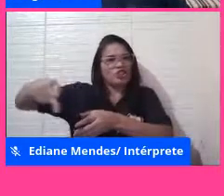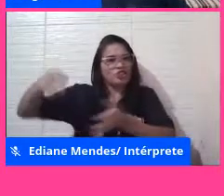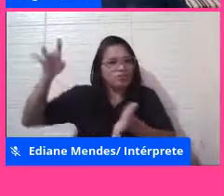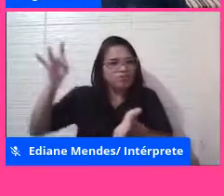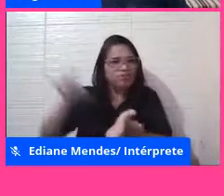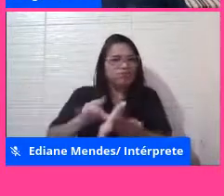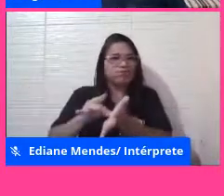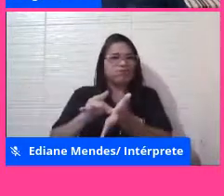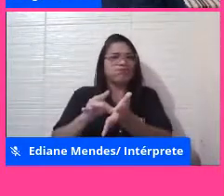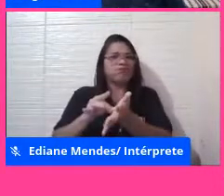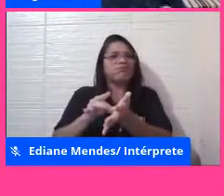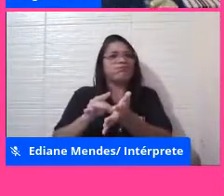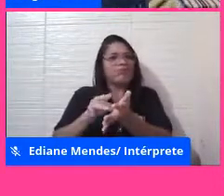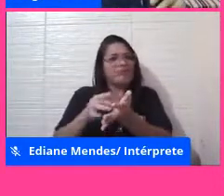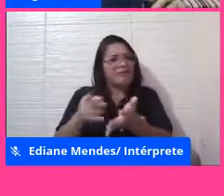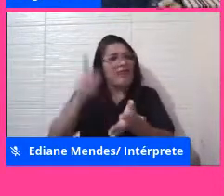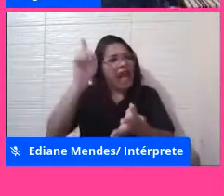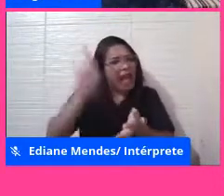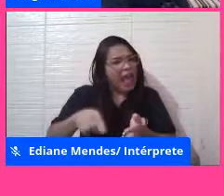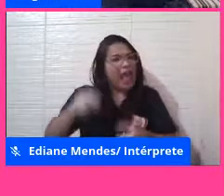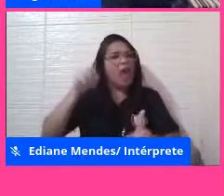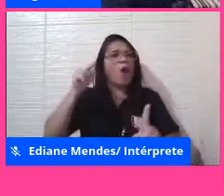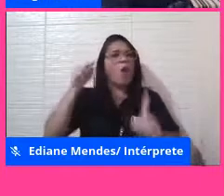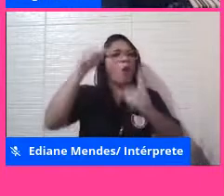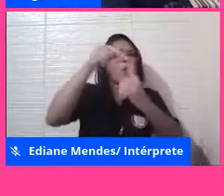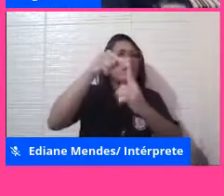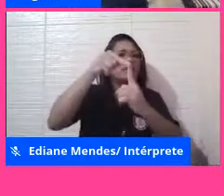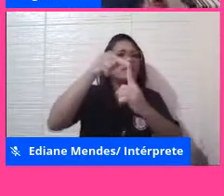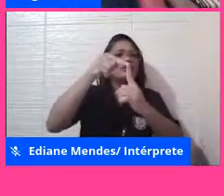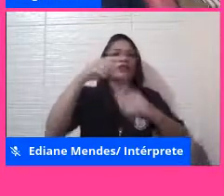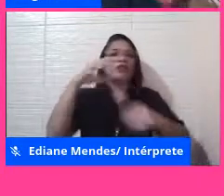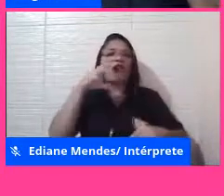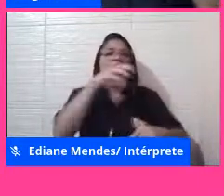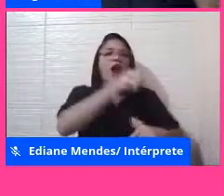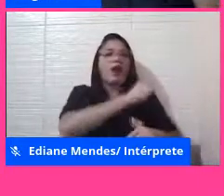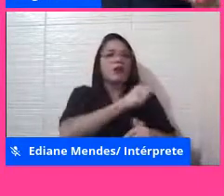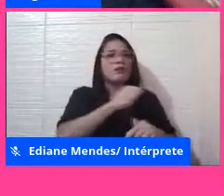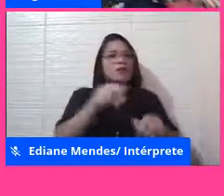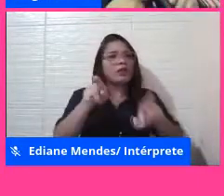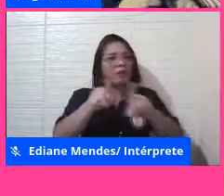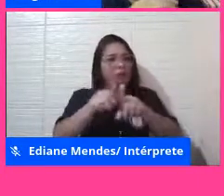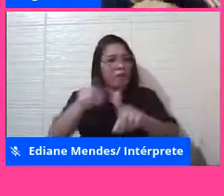impressão 3D é justamente essa, criar protótipos de maneira rápida e barata.